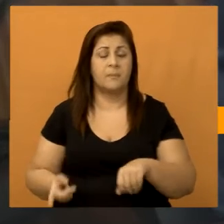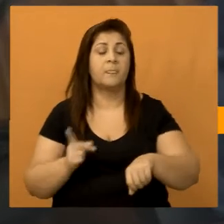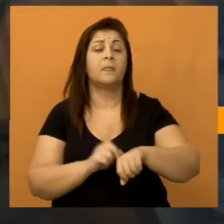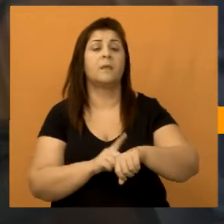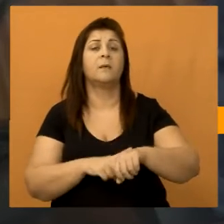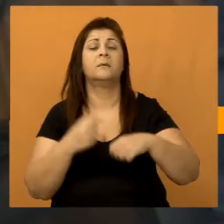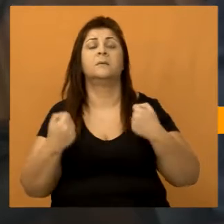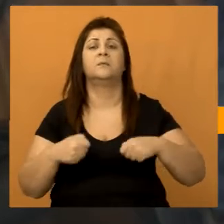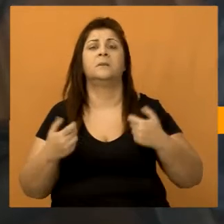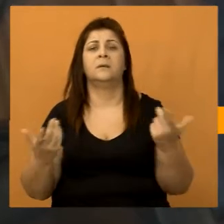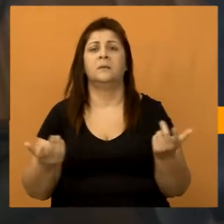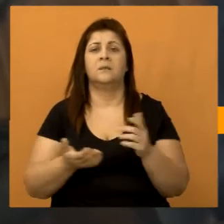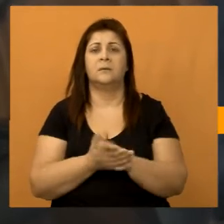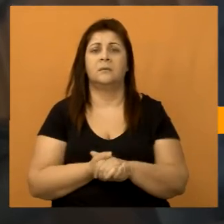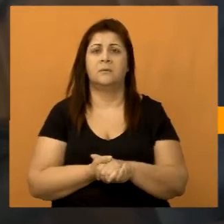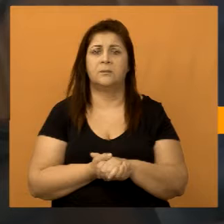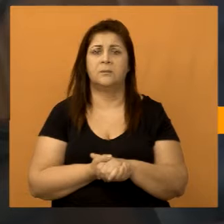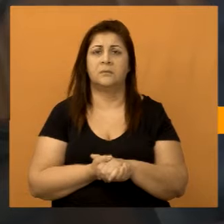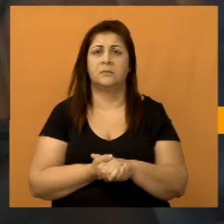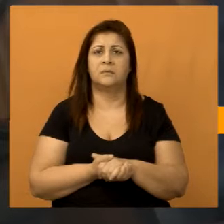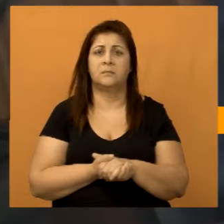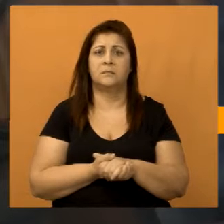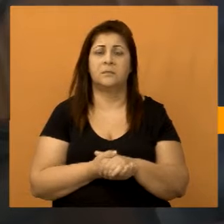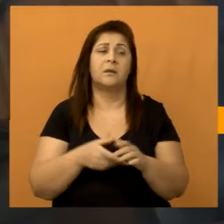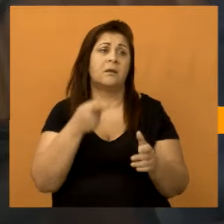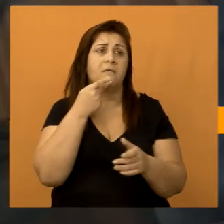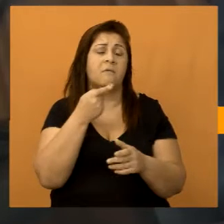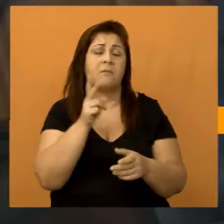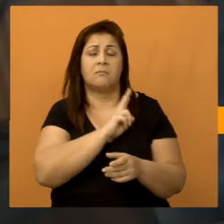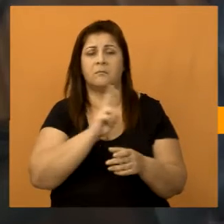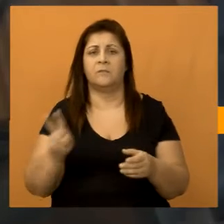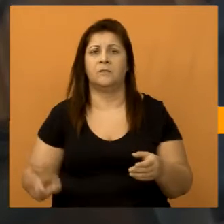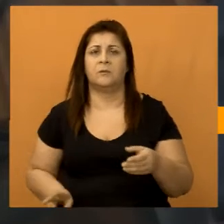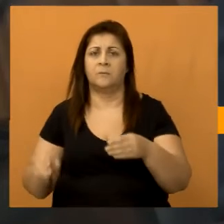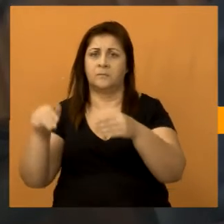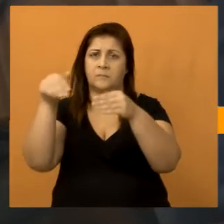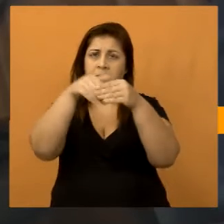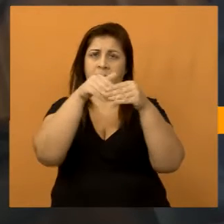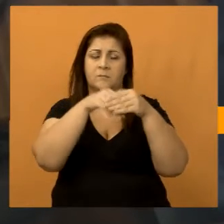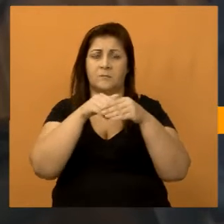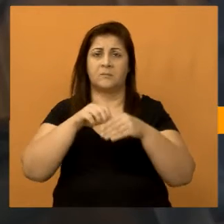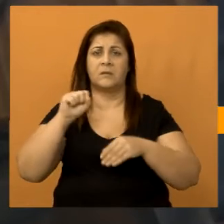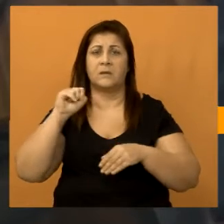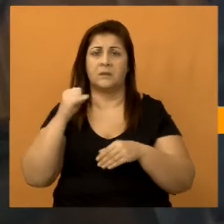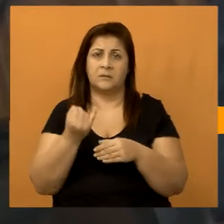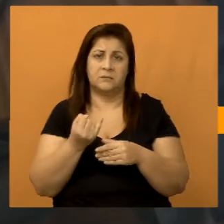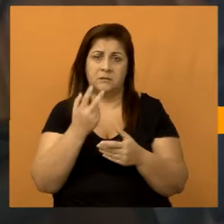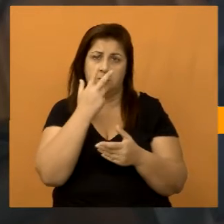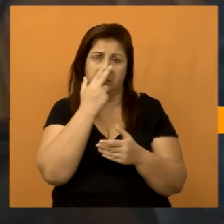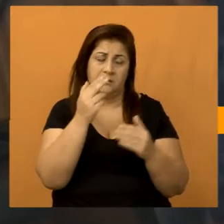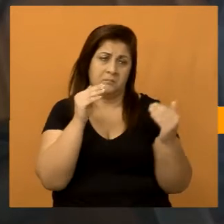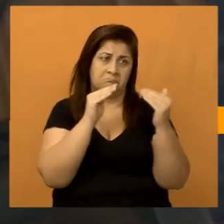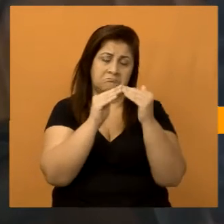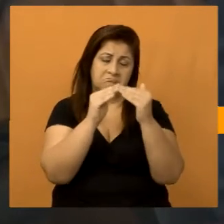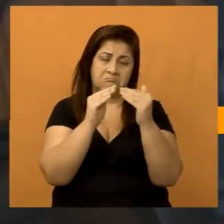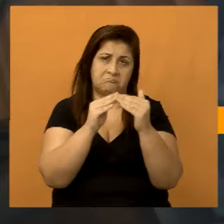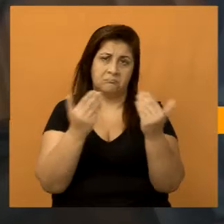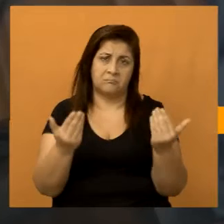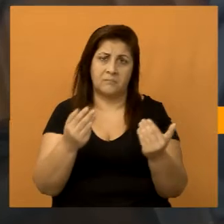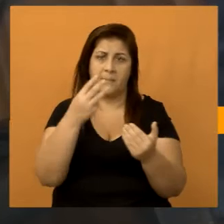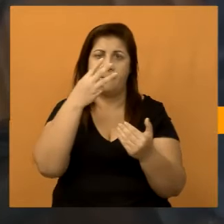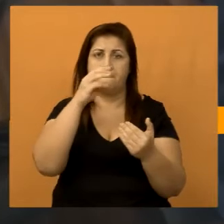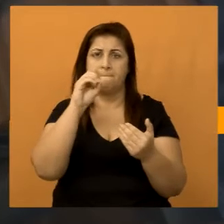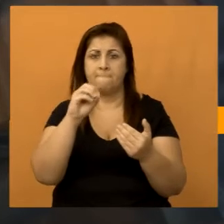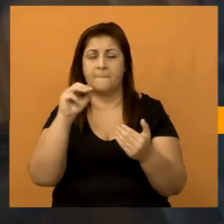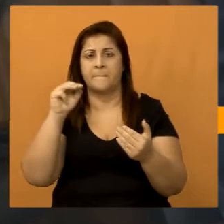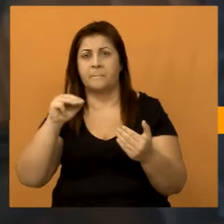que é necessário e colocamos aqui para os vereadores votarem. Se os vereadores acharem que é favorável a 30